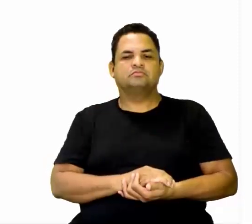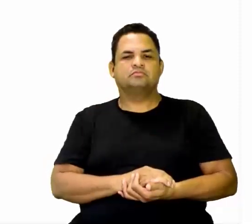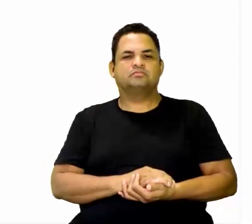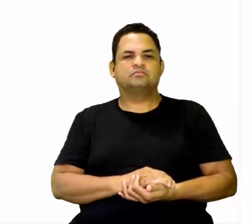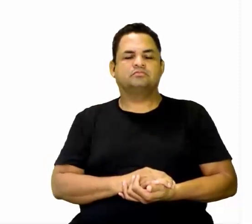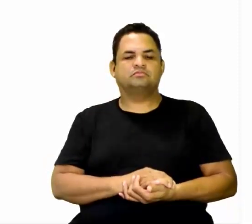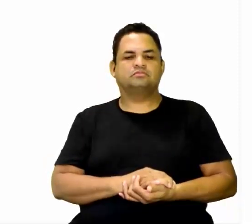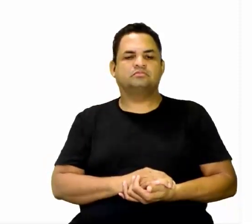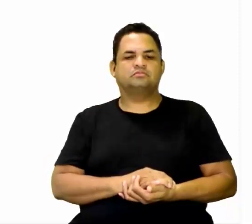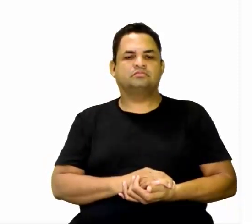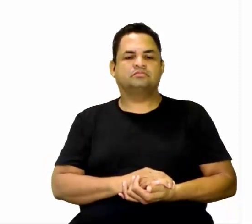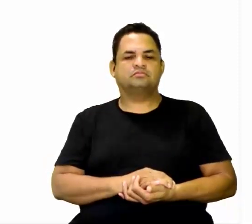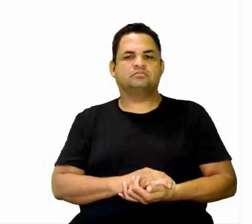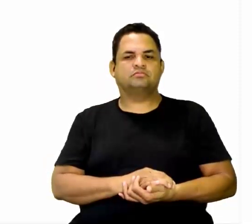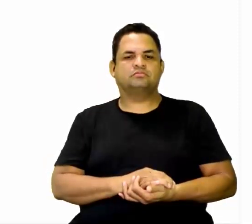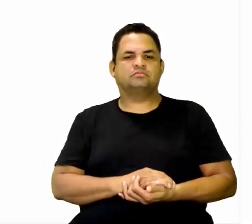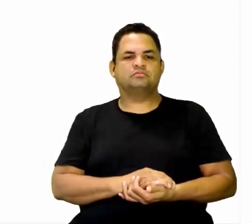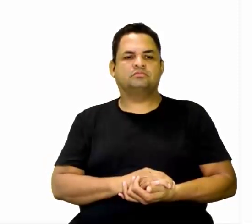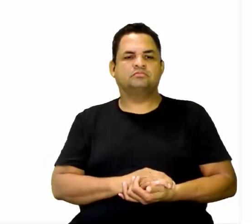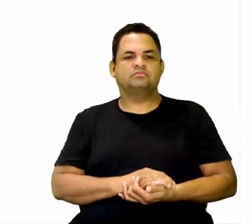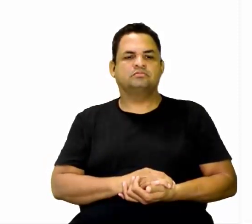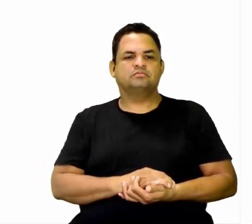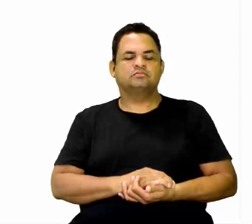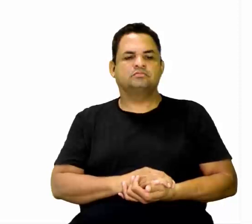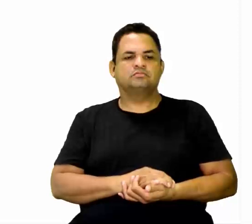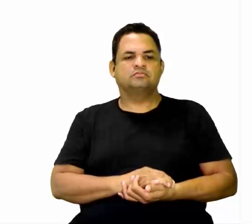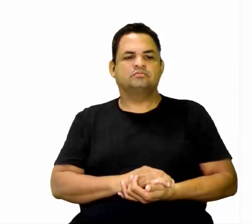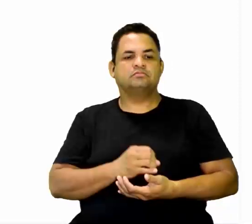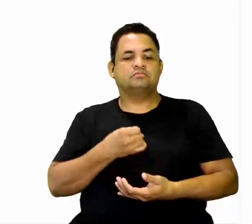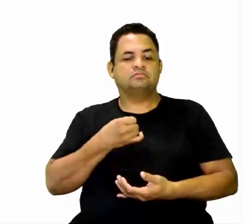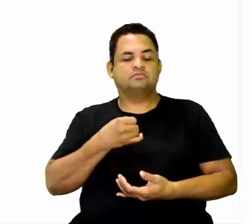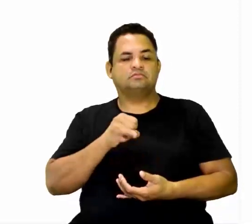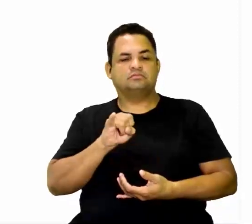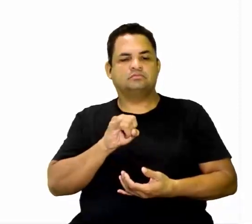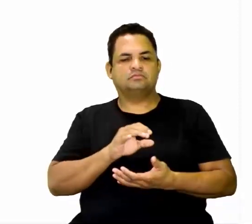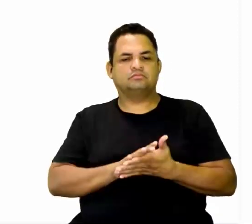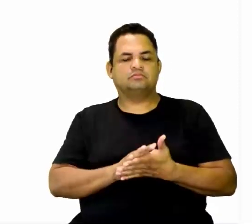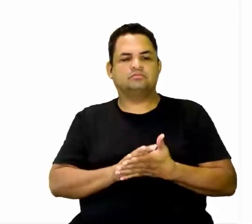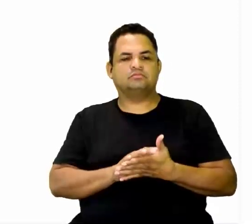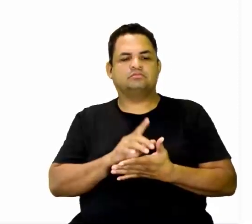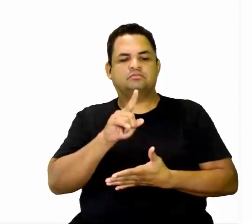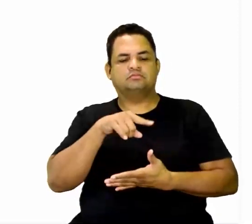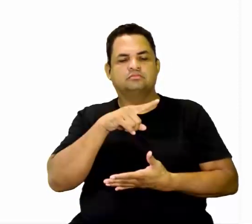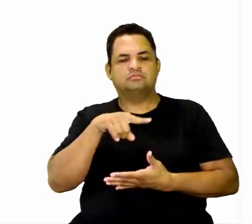Vamos ver? Então, olha só. Se você disse que